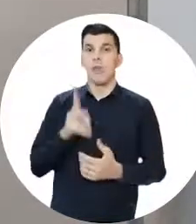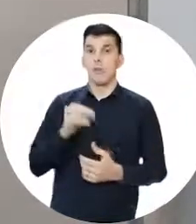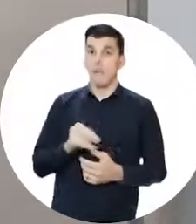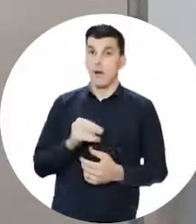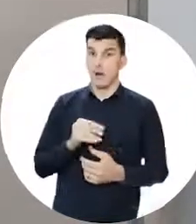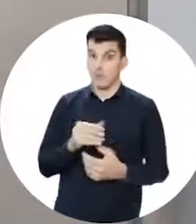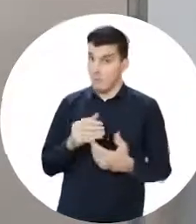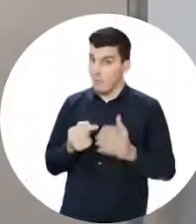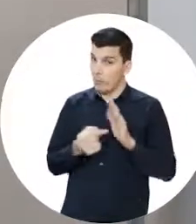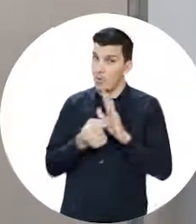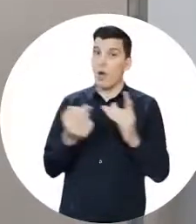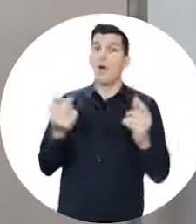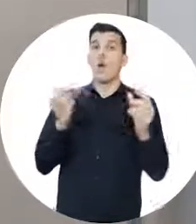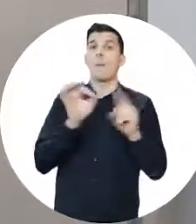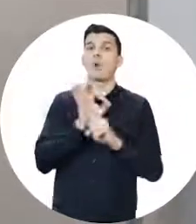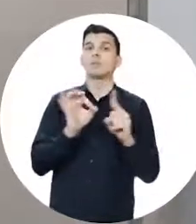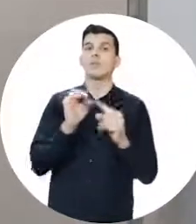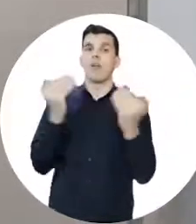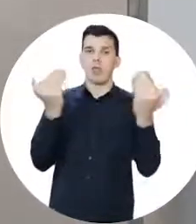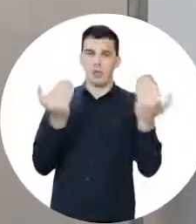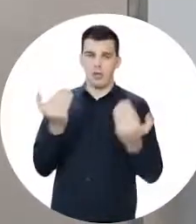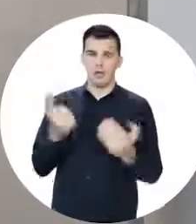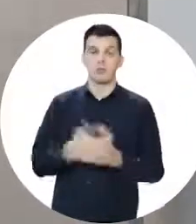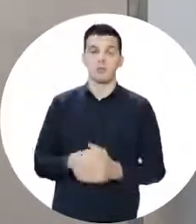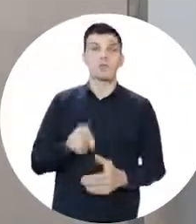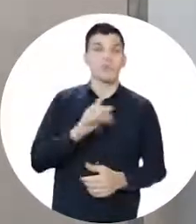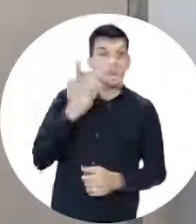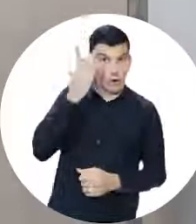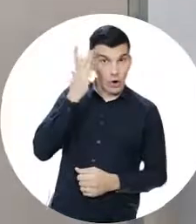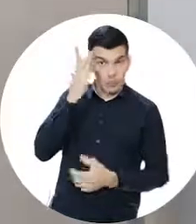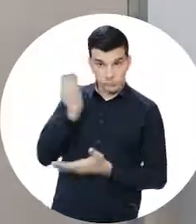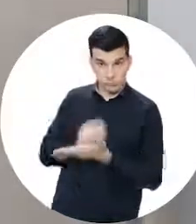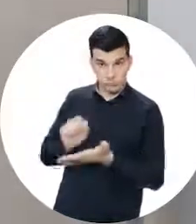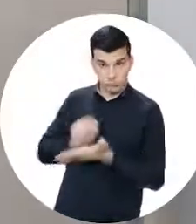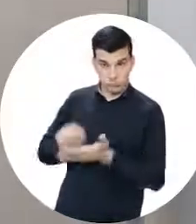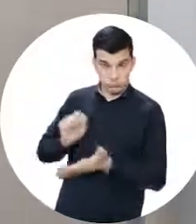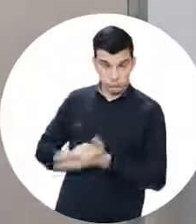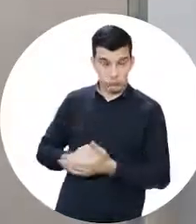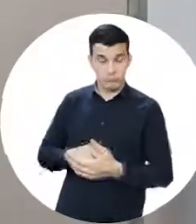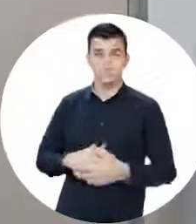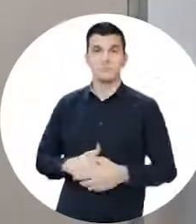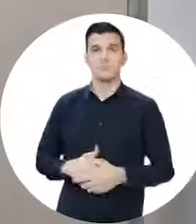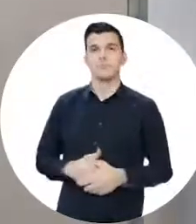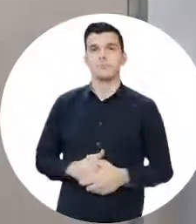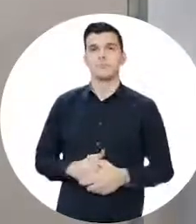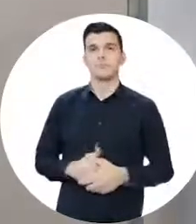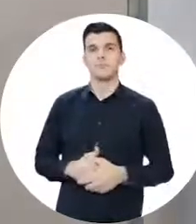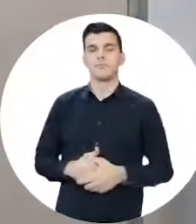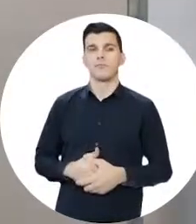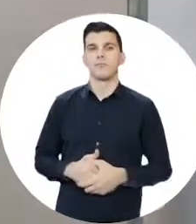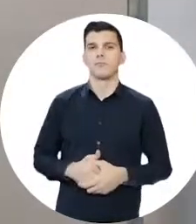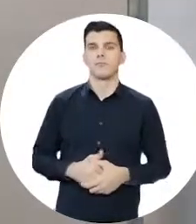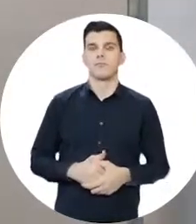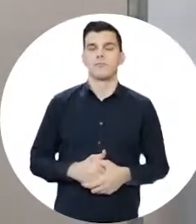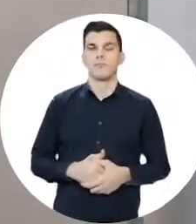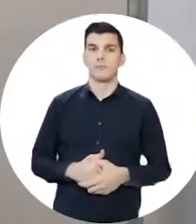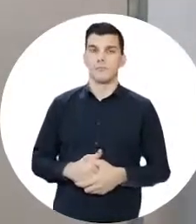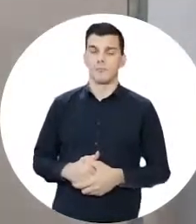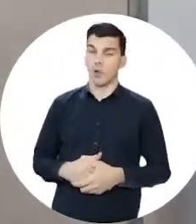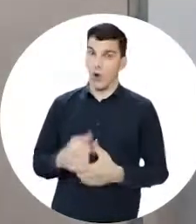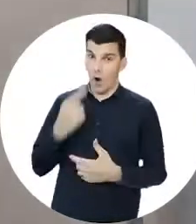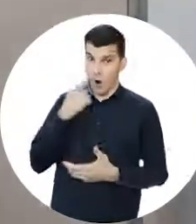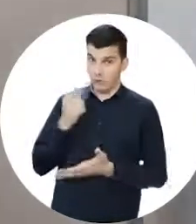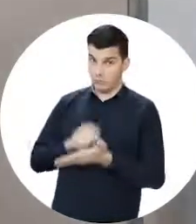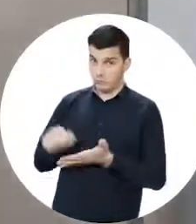dar uma porcentagem de título. As fórmulas, já que a gente pode trabalhar com elas. Título em